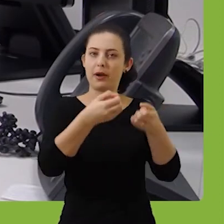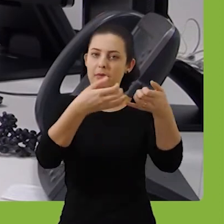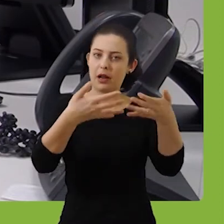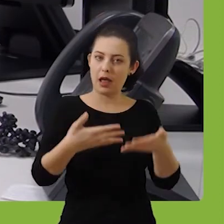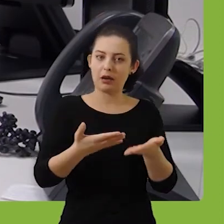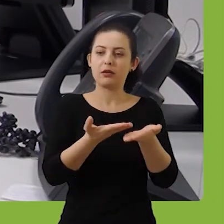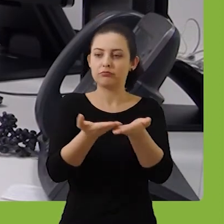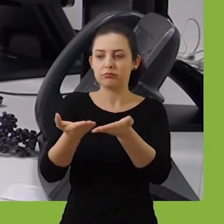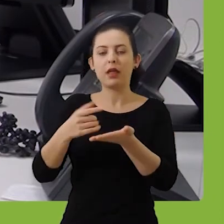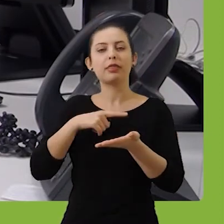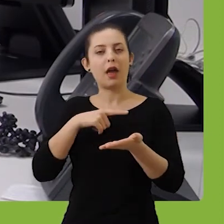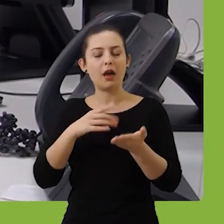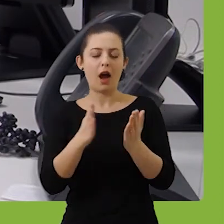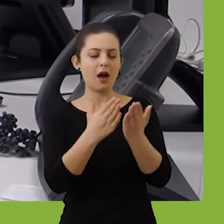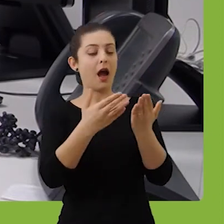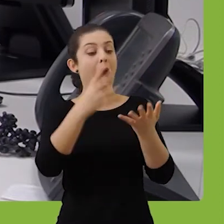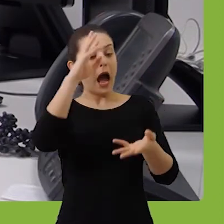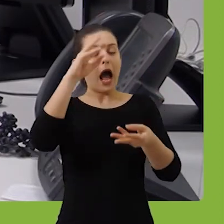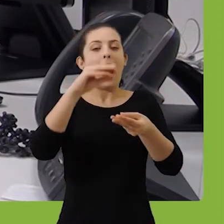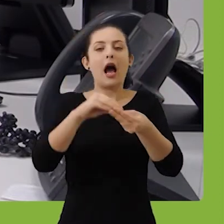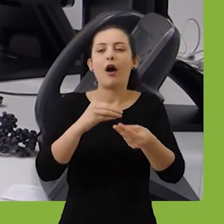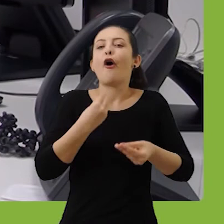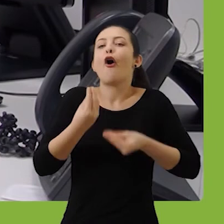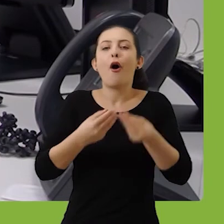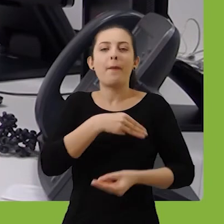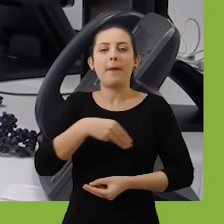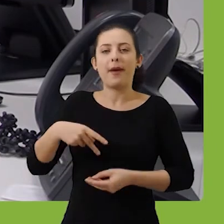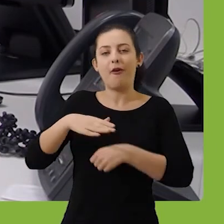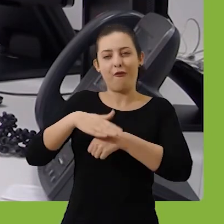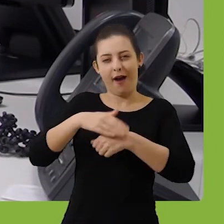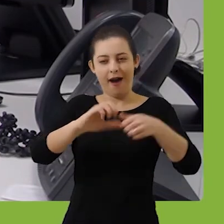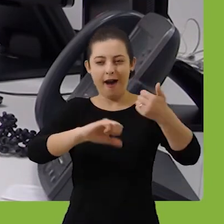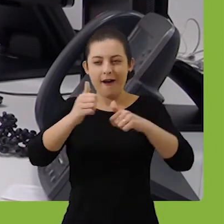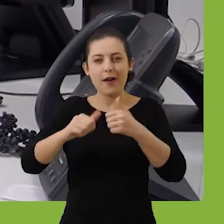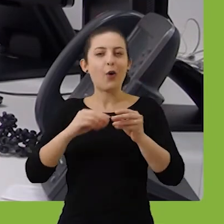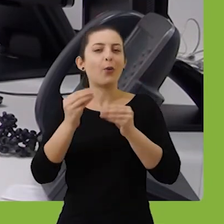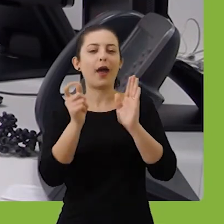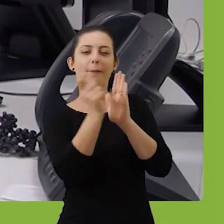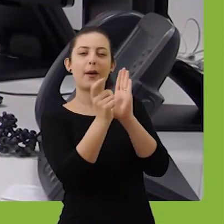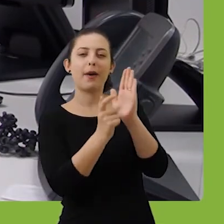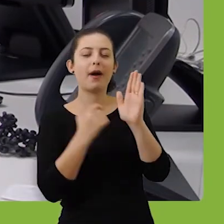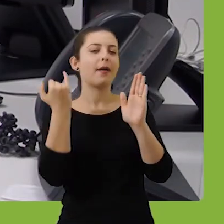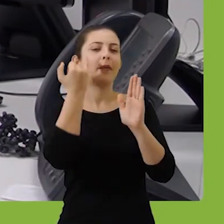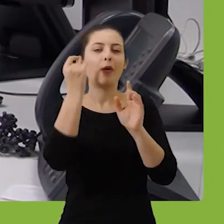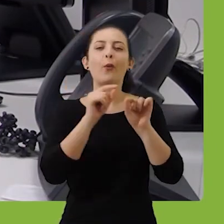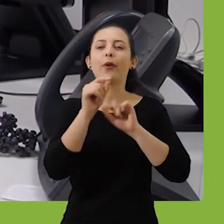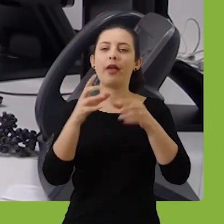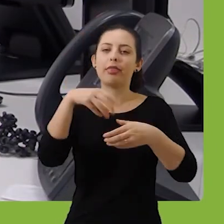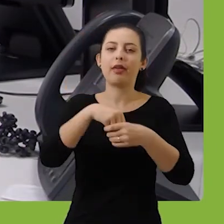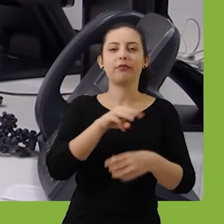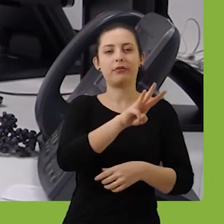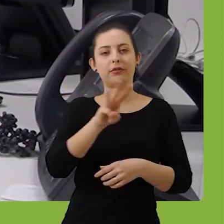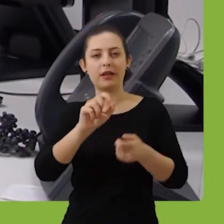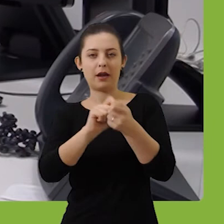receberam este encarte, para que elas entendam como o Ministério Público realiza essa avaliação e possam, na medida do possível,